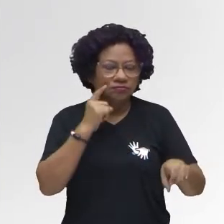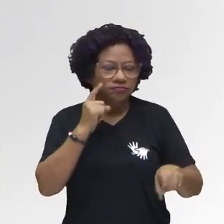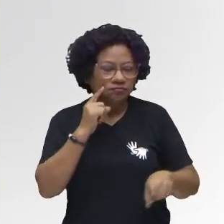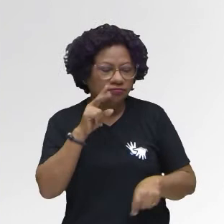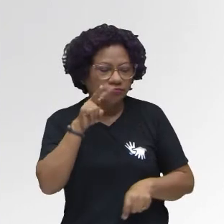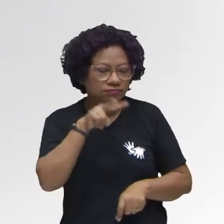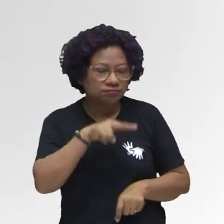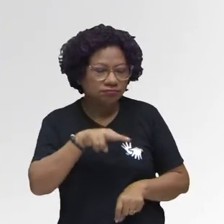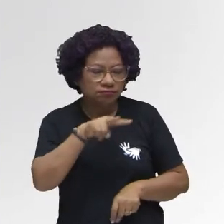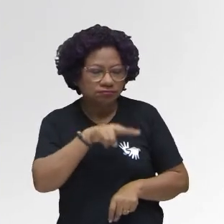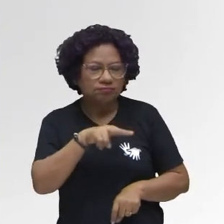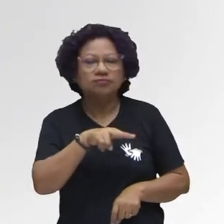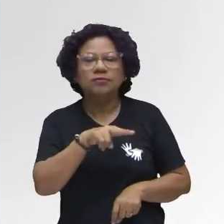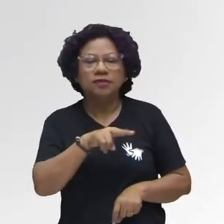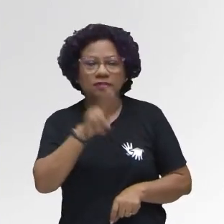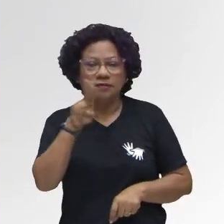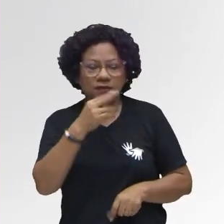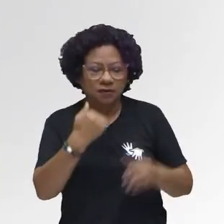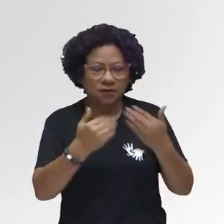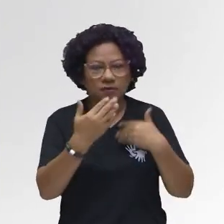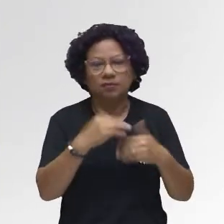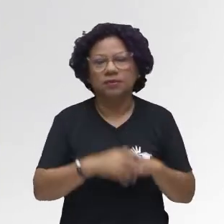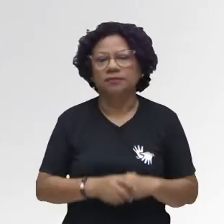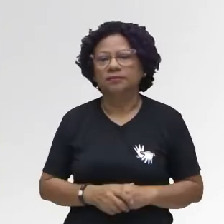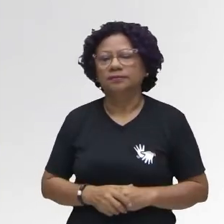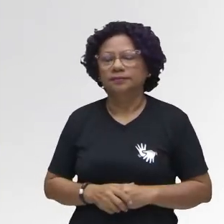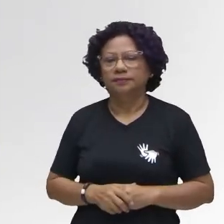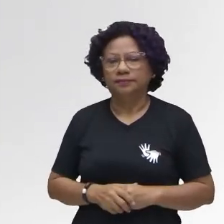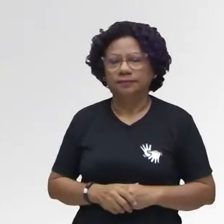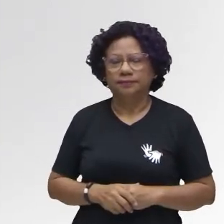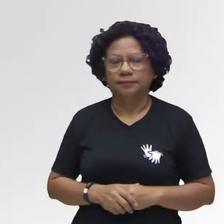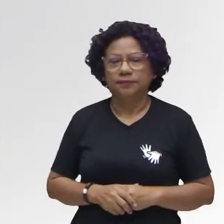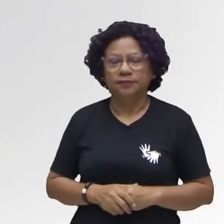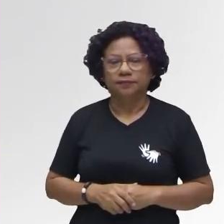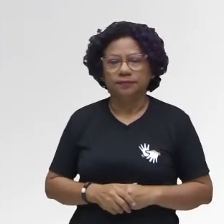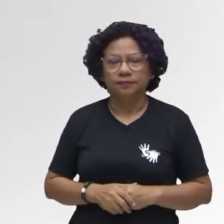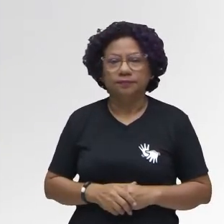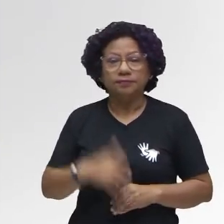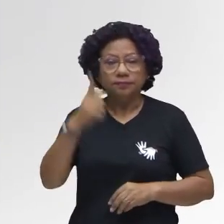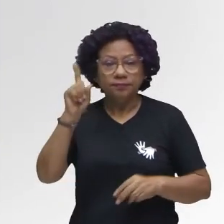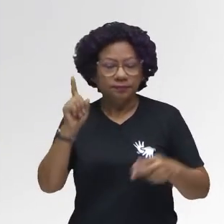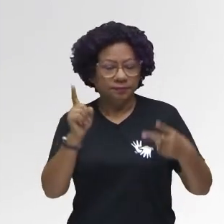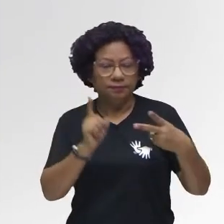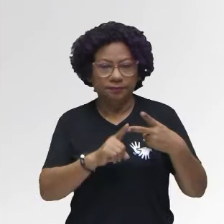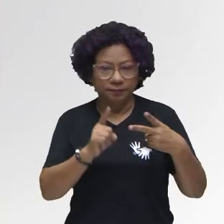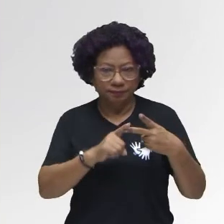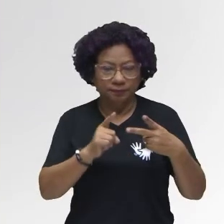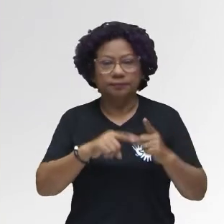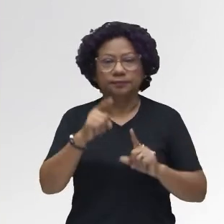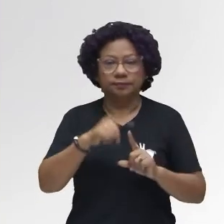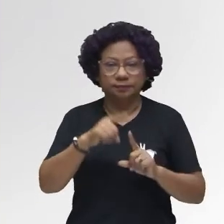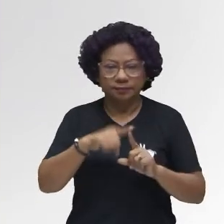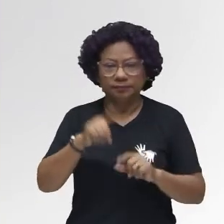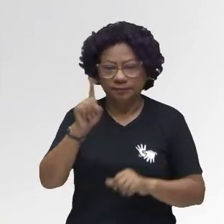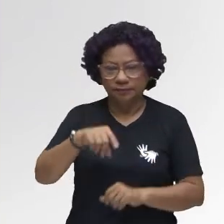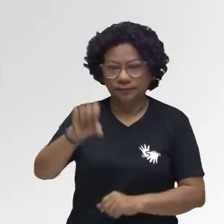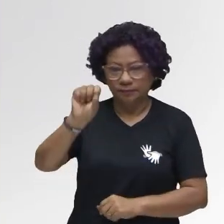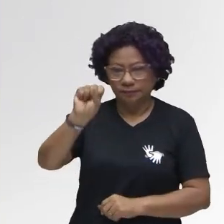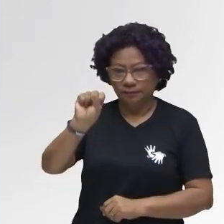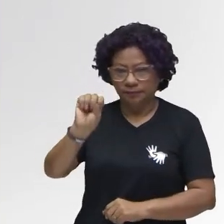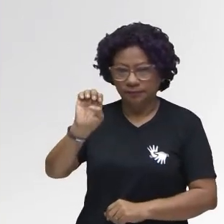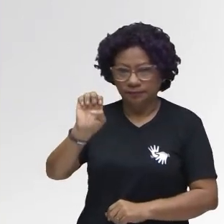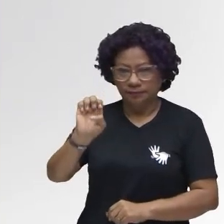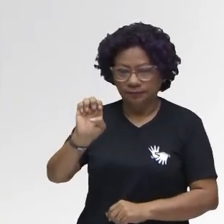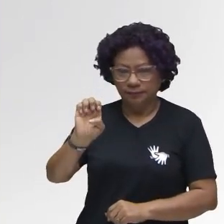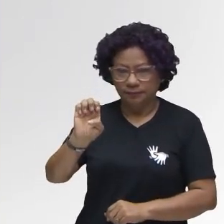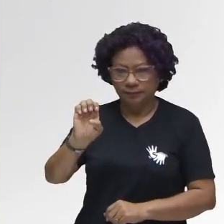setor primário. O outro setor das atividades econômicas é o setor secundário, que é onde está presente as